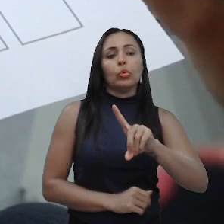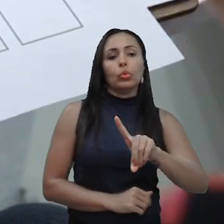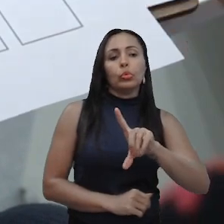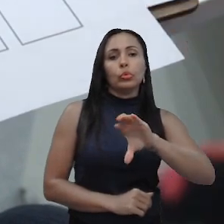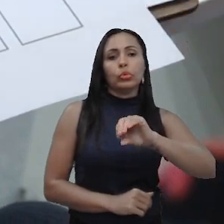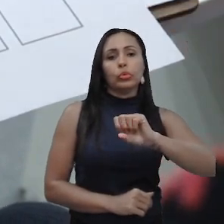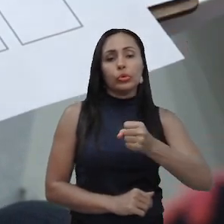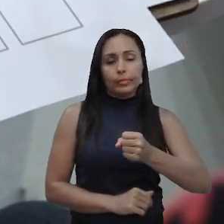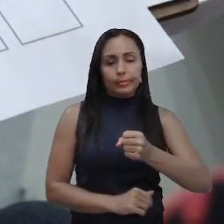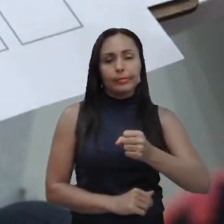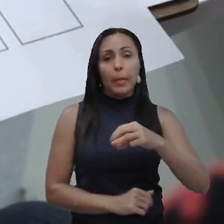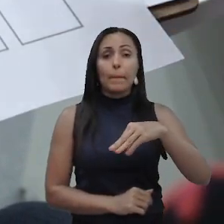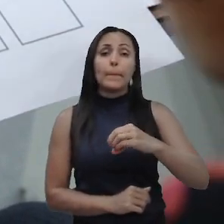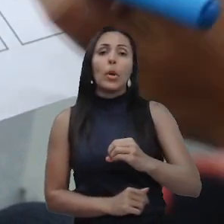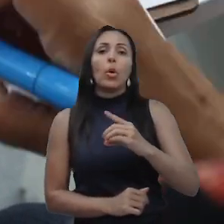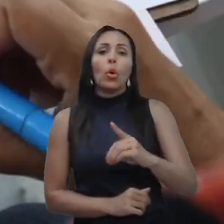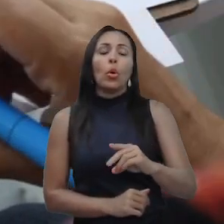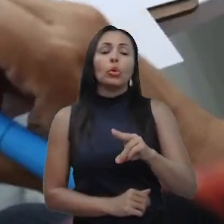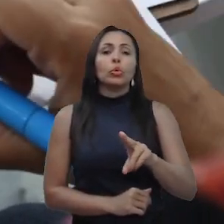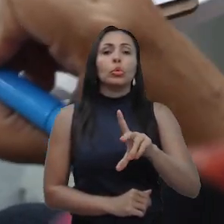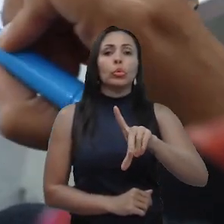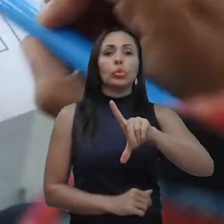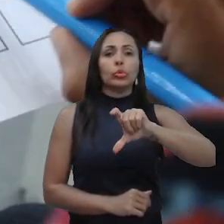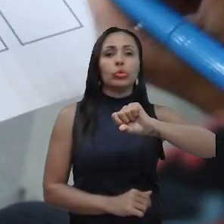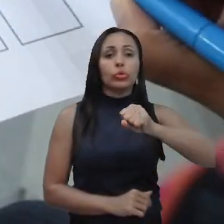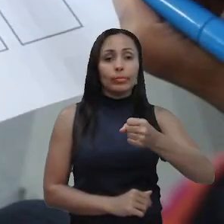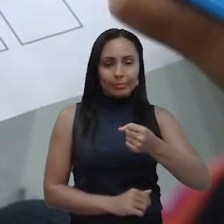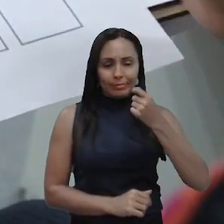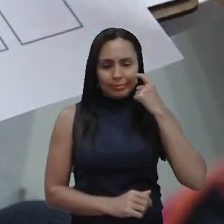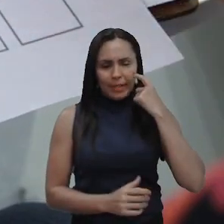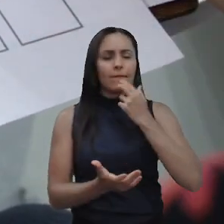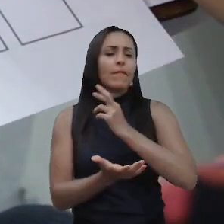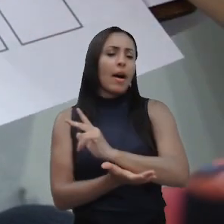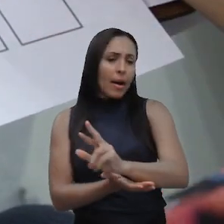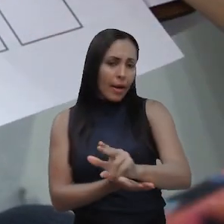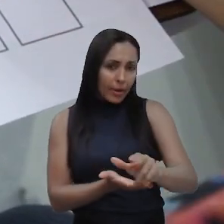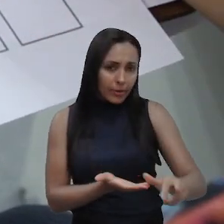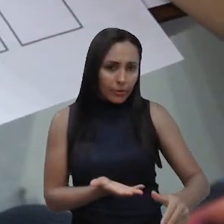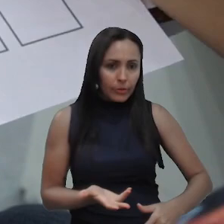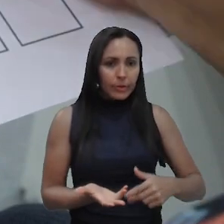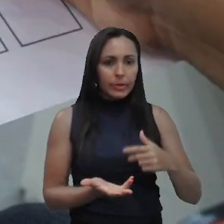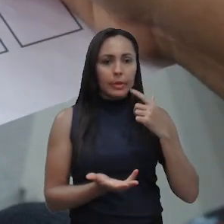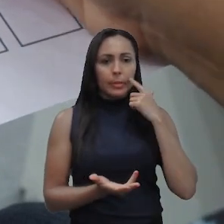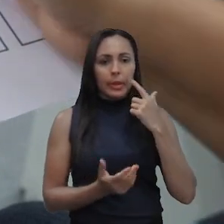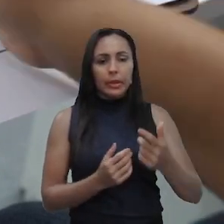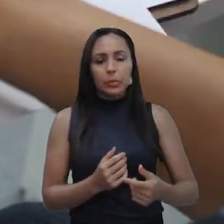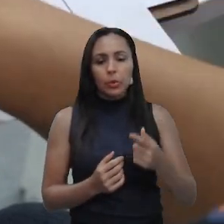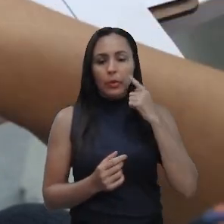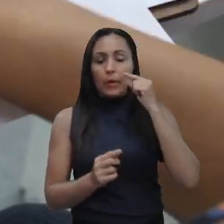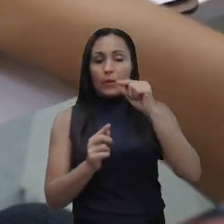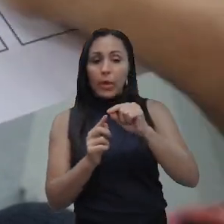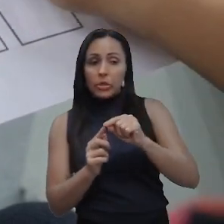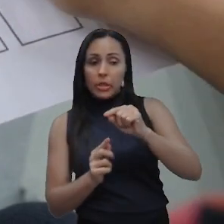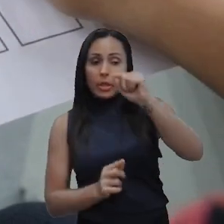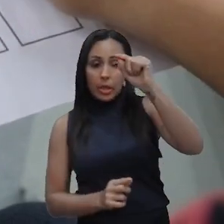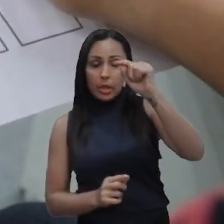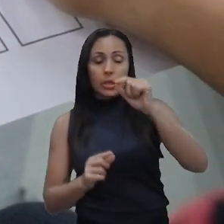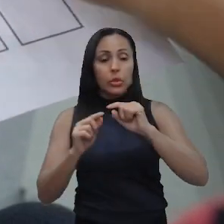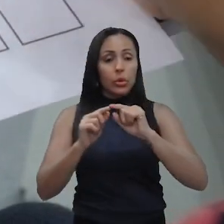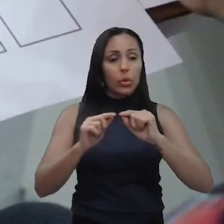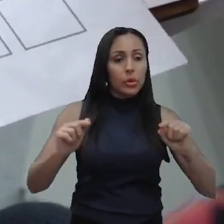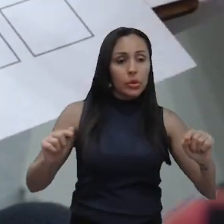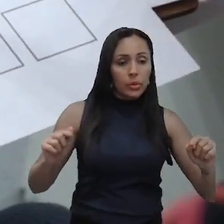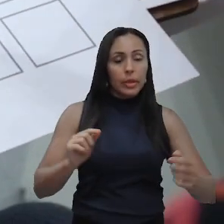módulo. Então, um grid é formado por vários módulos, por guias verticais e guias